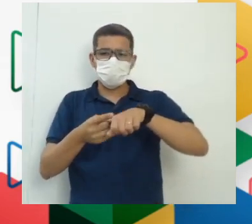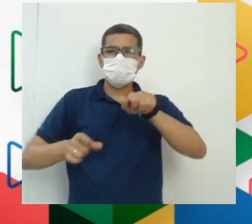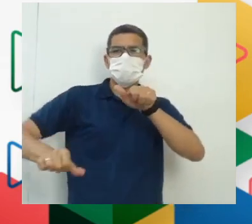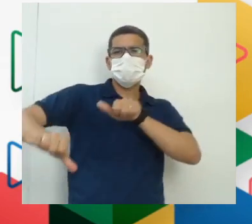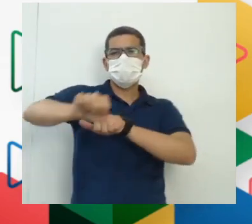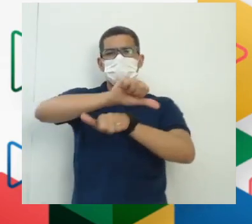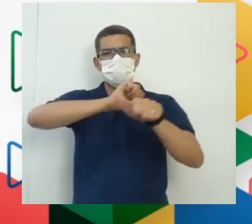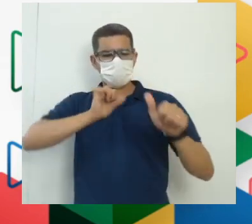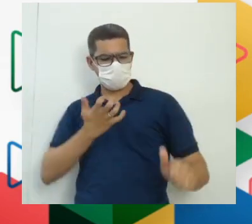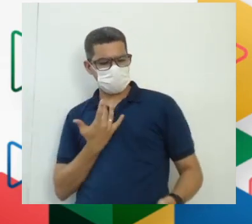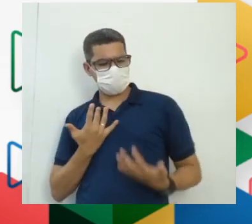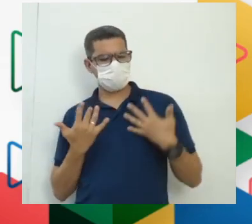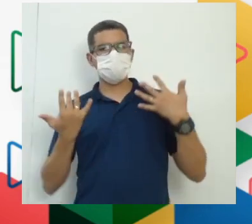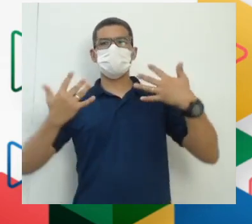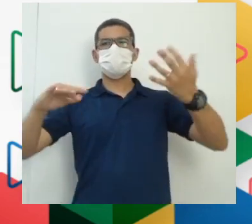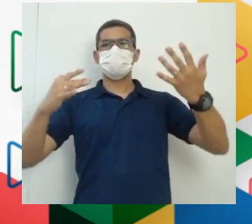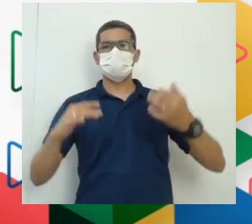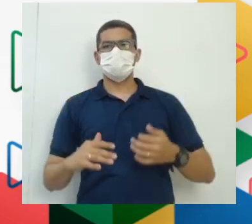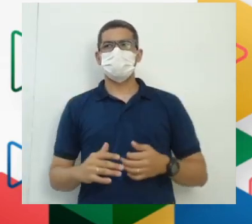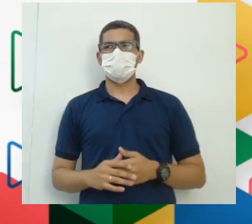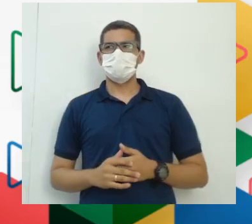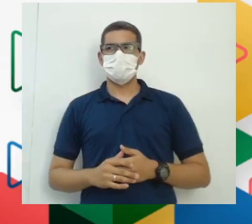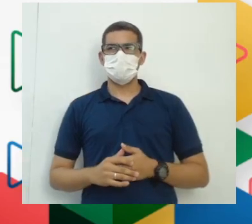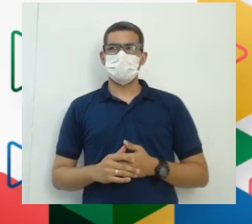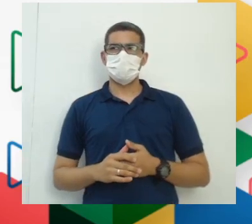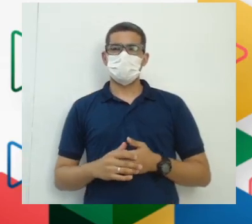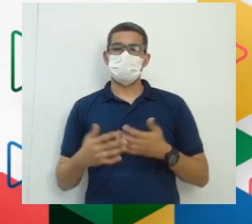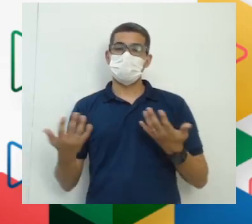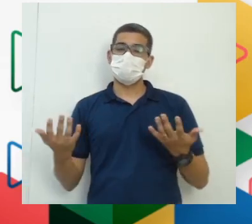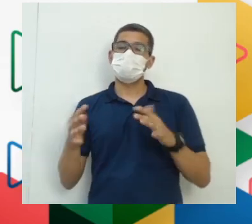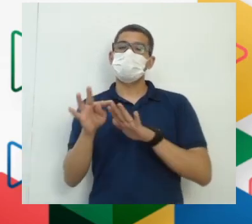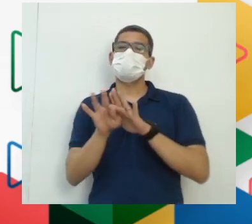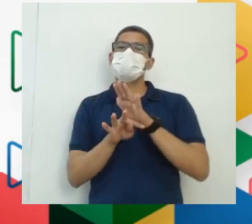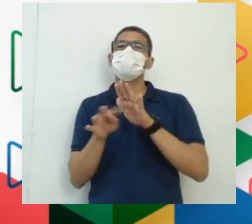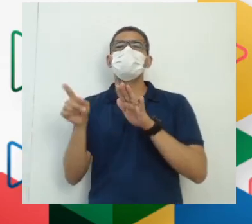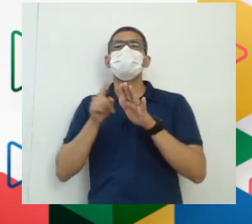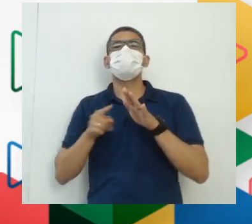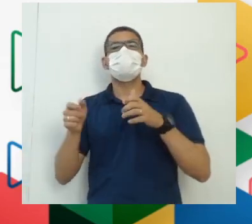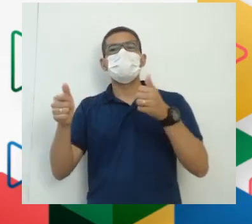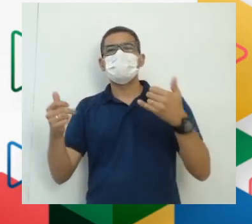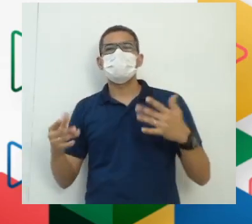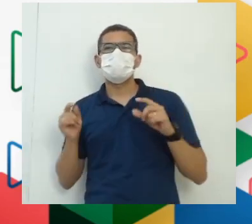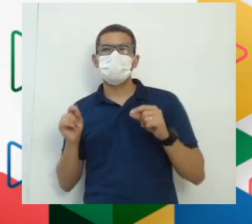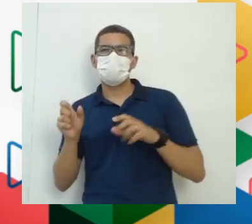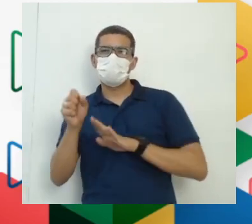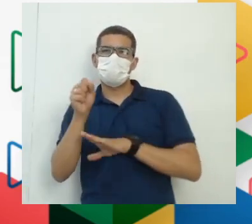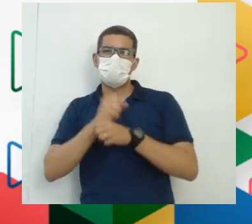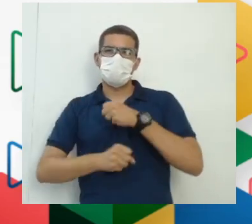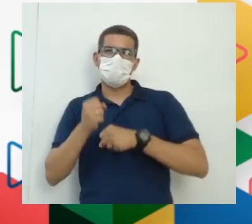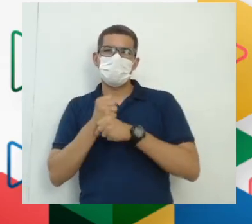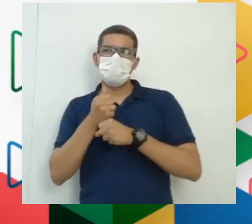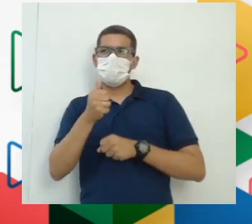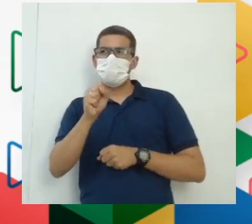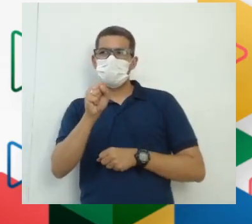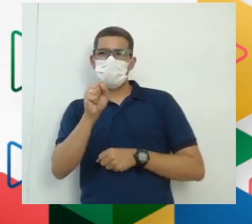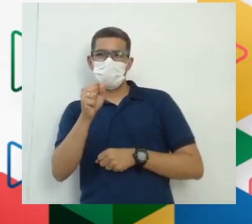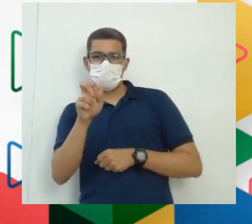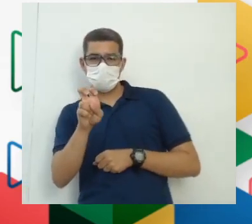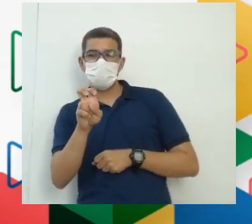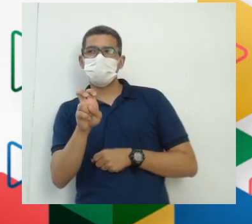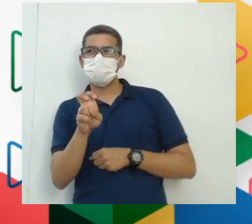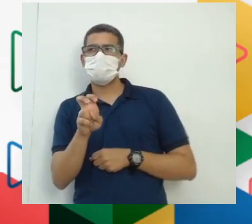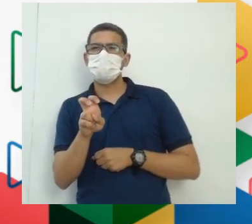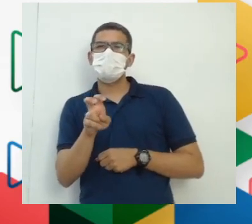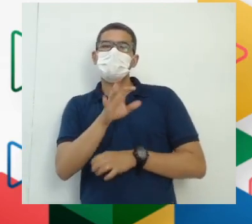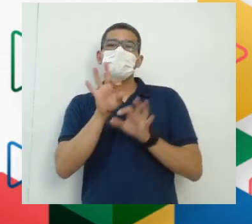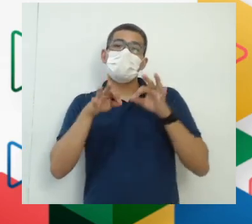português. Bom, lido o texto, a gente vai ter que embasar o seguinte. Gente, 1815, você sabe que a família real portuguesa